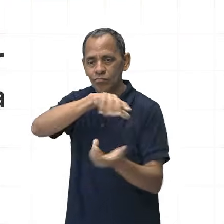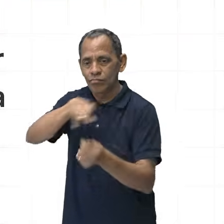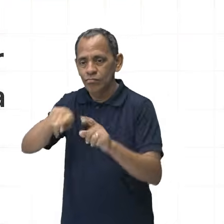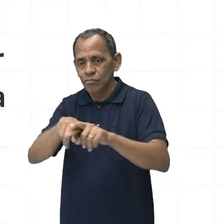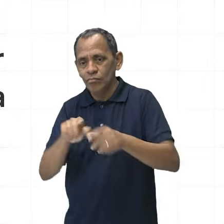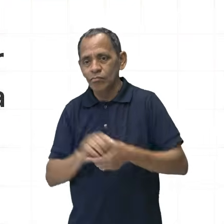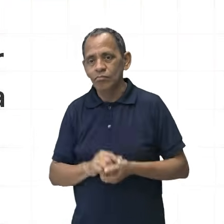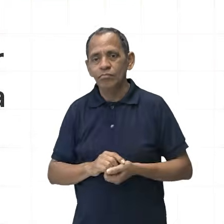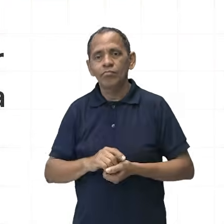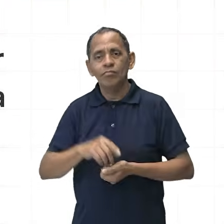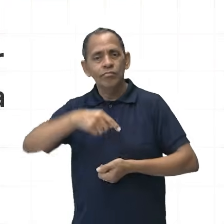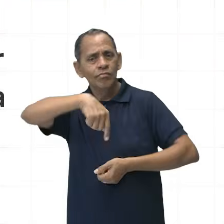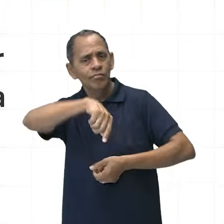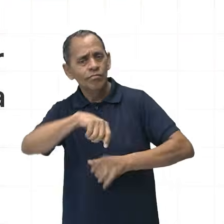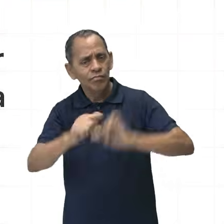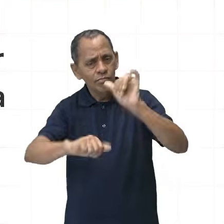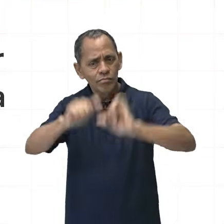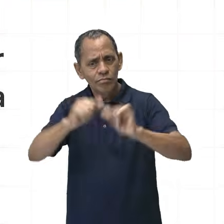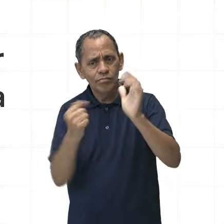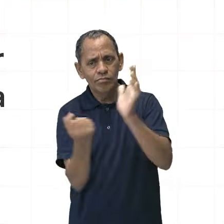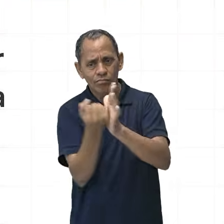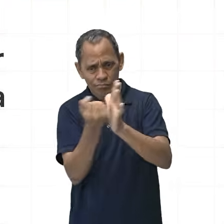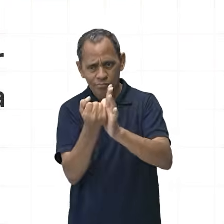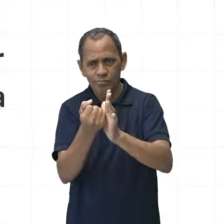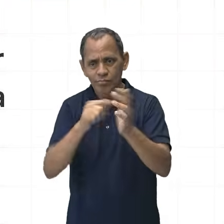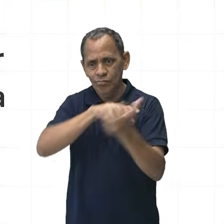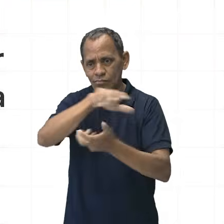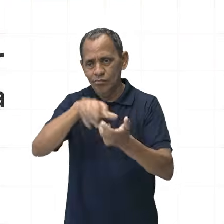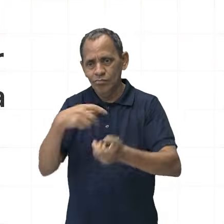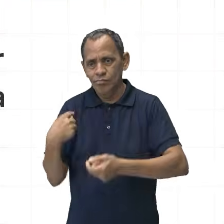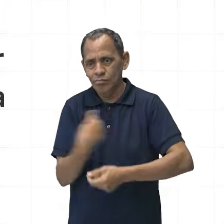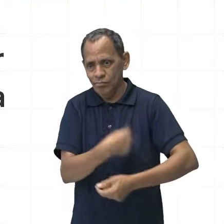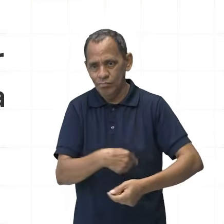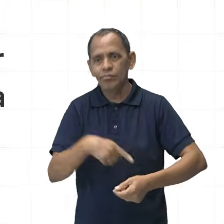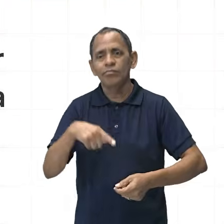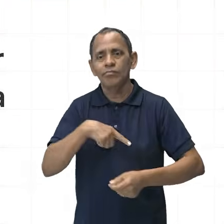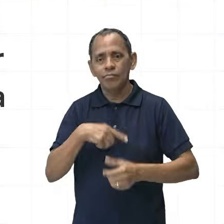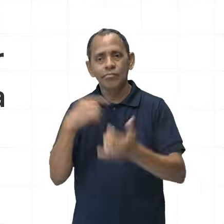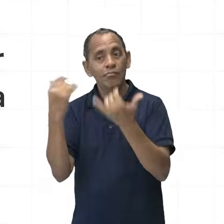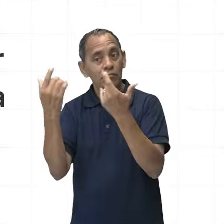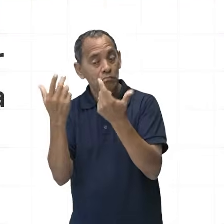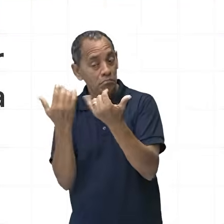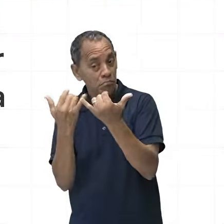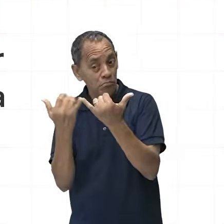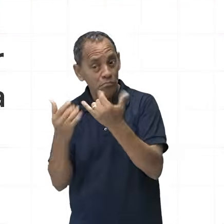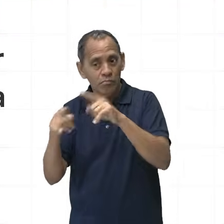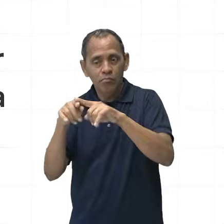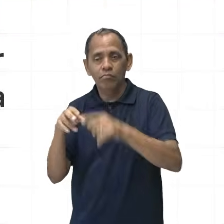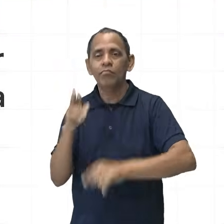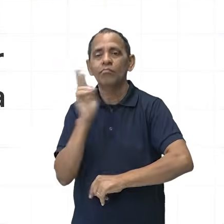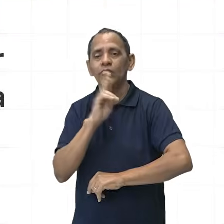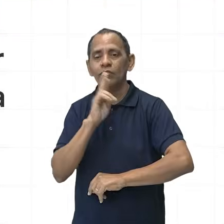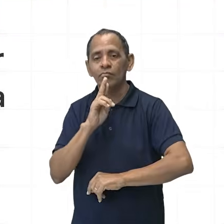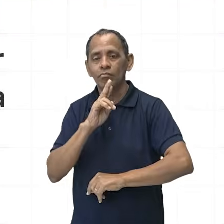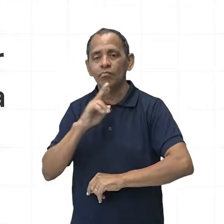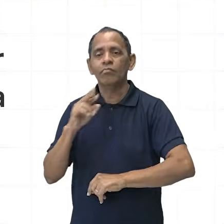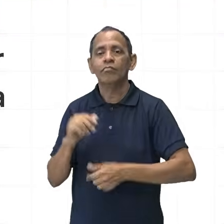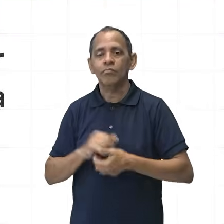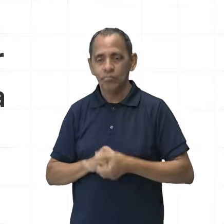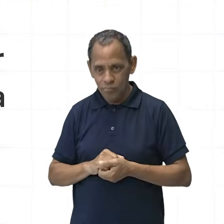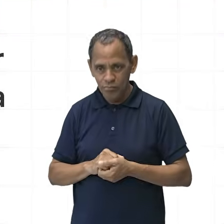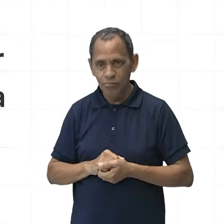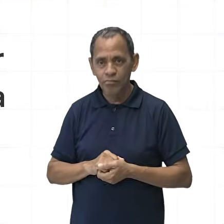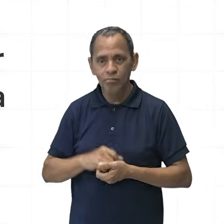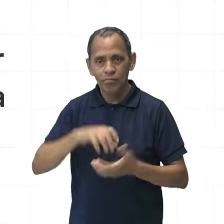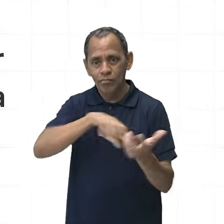vocês analisarem, né, os impactos da Revolução Chinesa foram bem parecidos com os impactos da Revolução Russa, certo? No